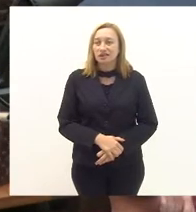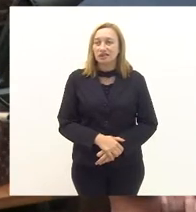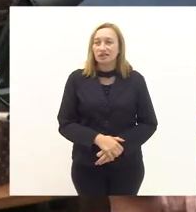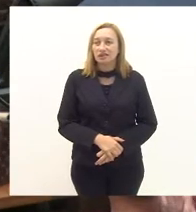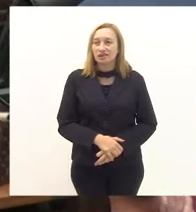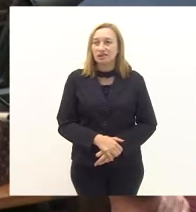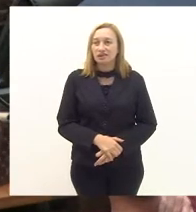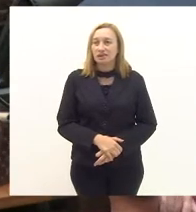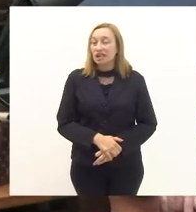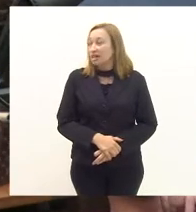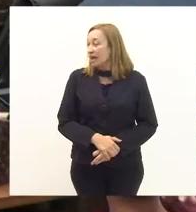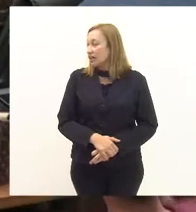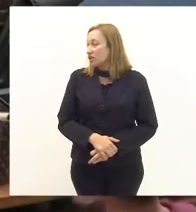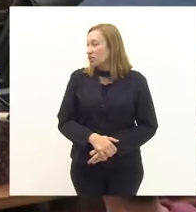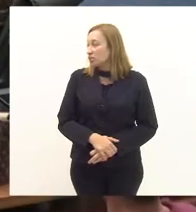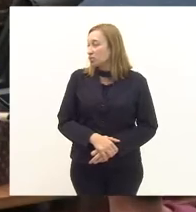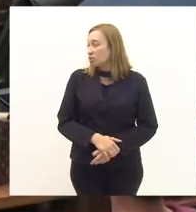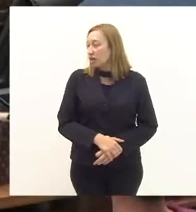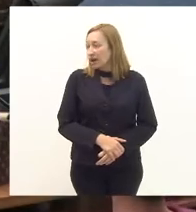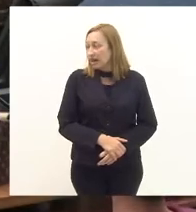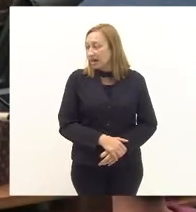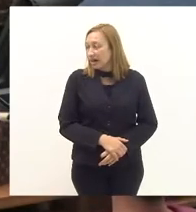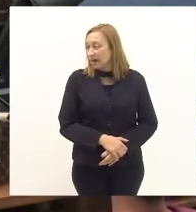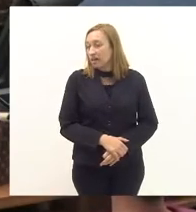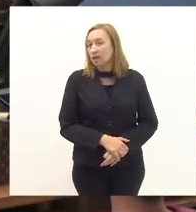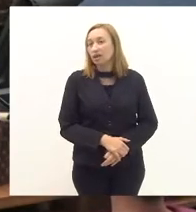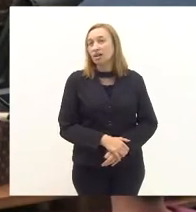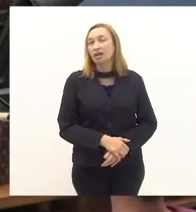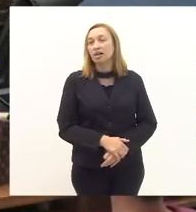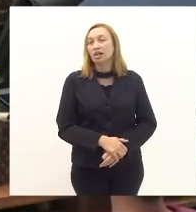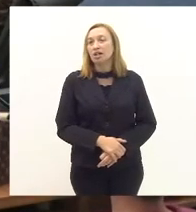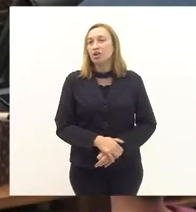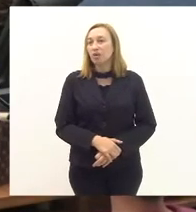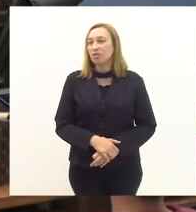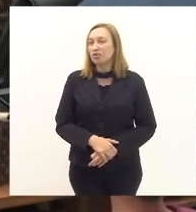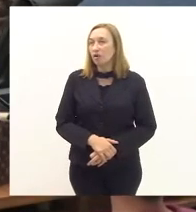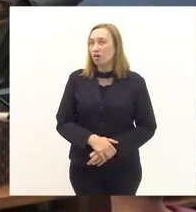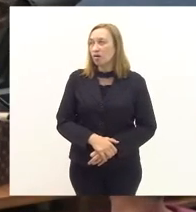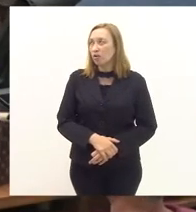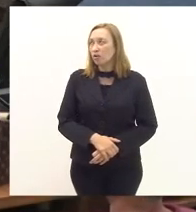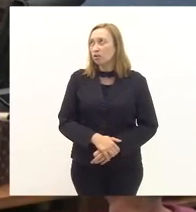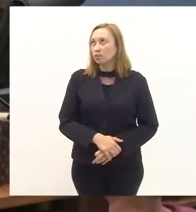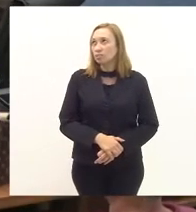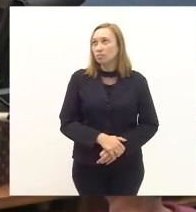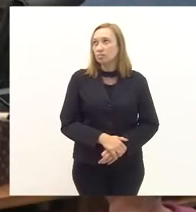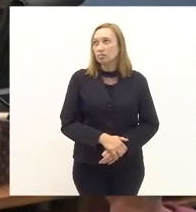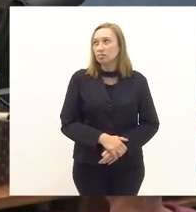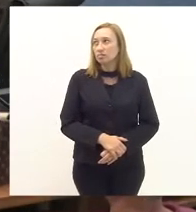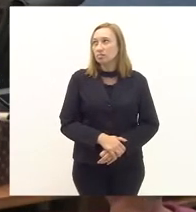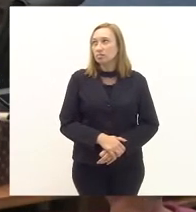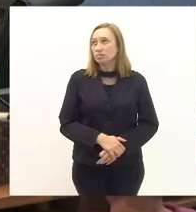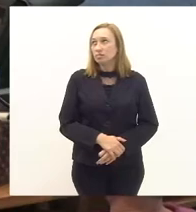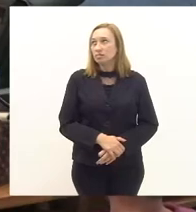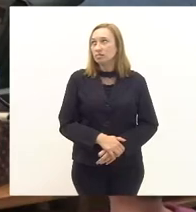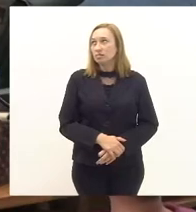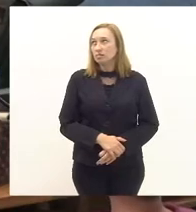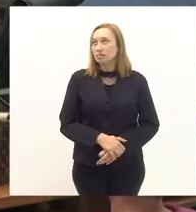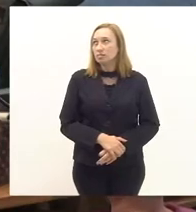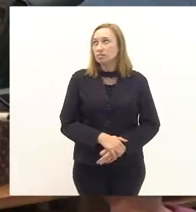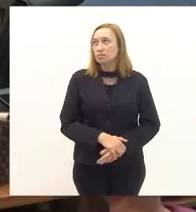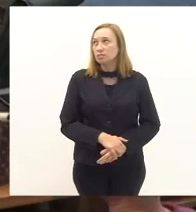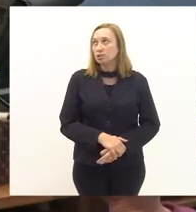Por que isso não funciona direito, hein? Alguém me explica? Oi, funcionou. Vou ser rapidinha, Cláudio, sofre